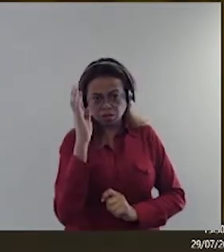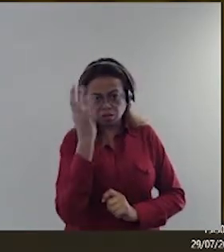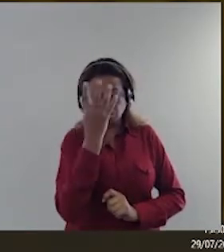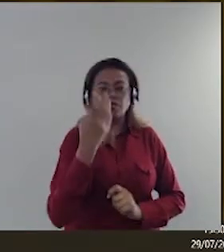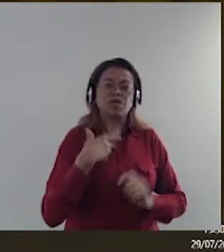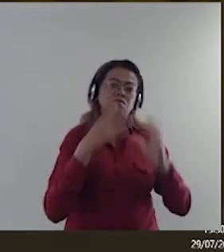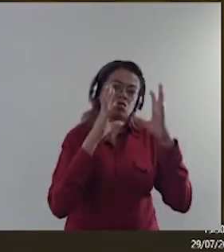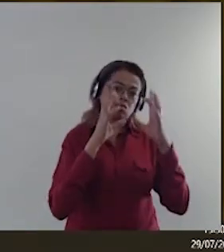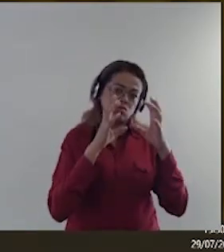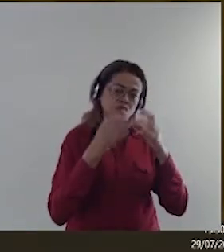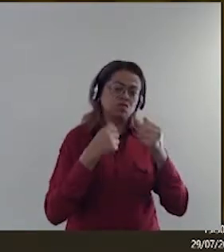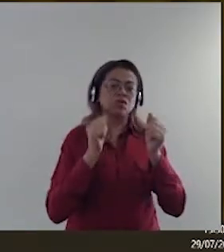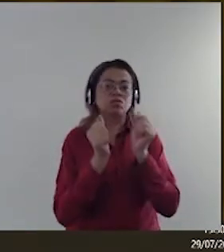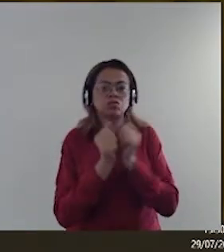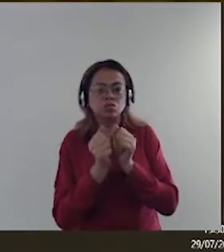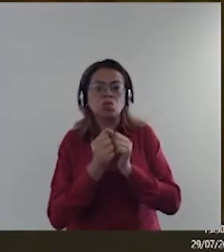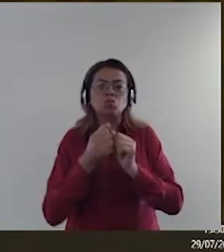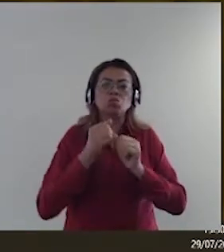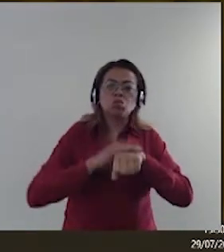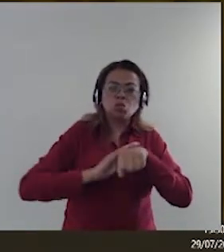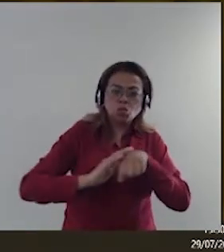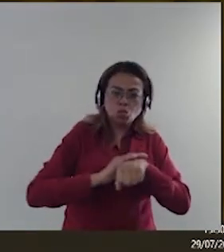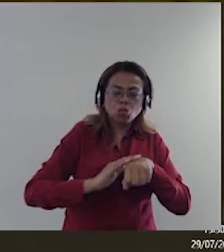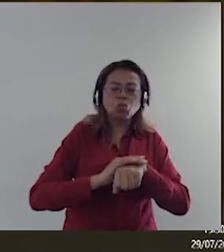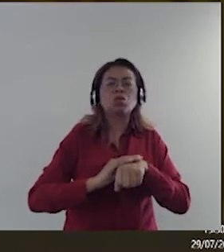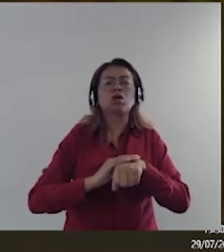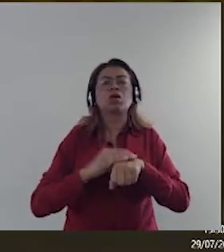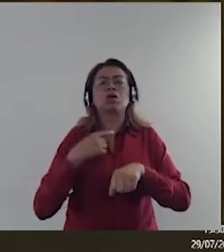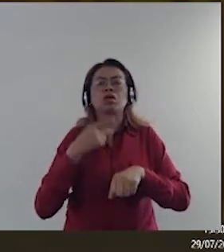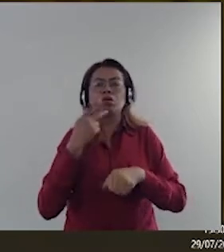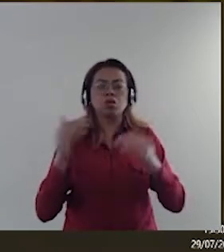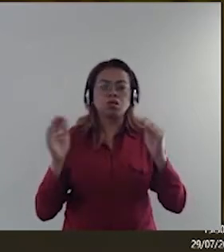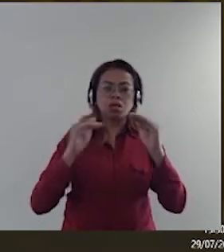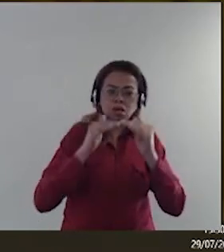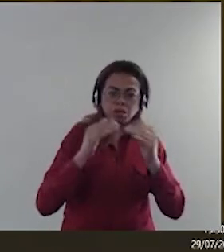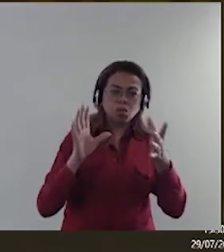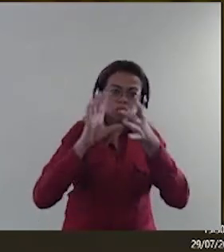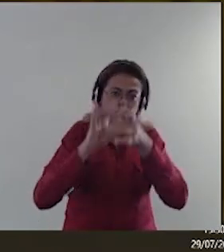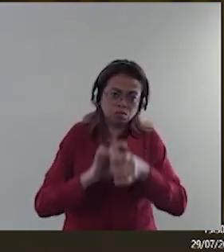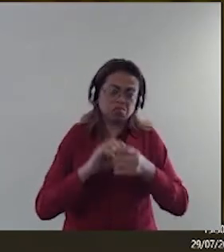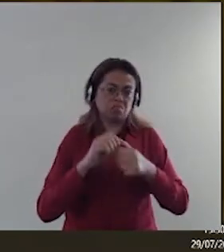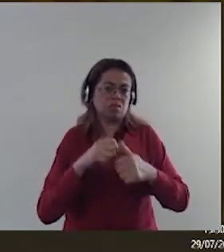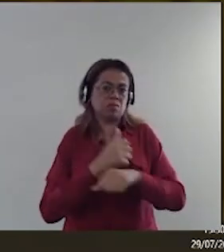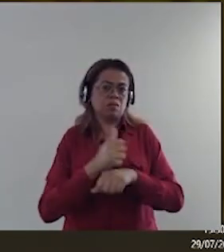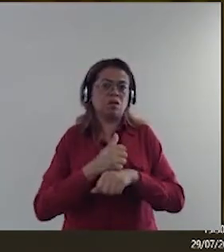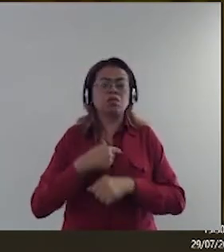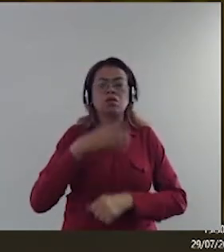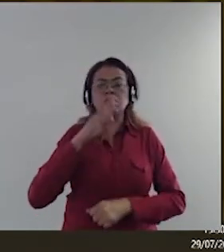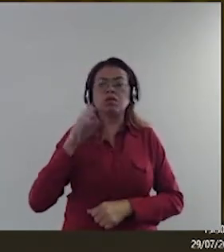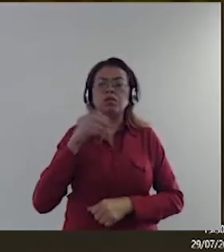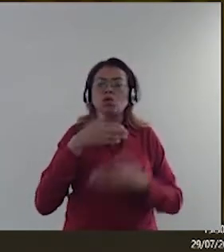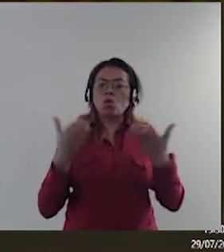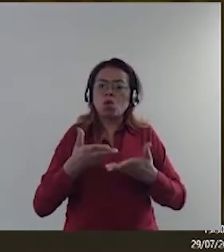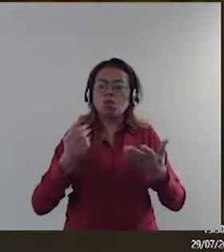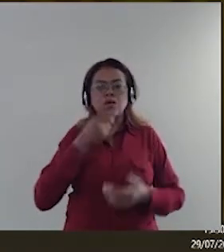com diálogo e harmonia. Eu ponho fim, termino, finalizo a minha